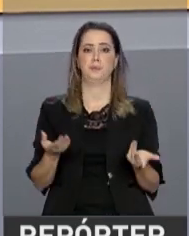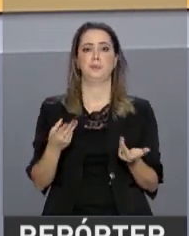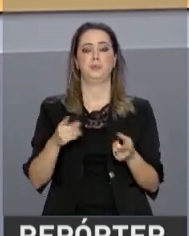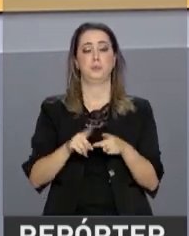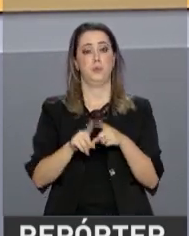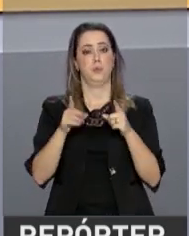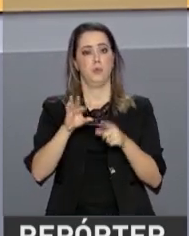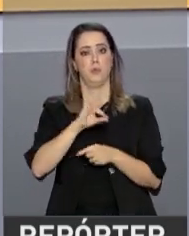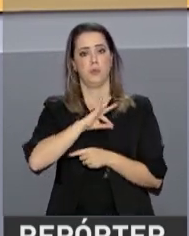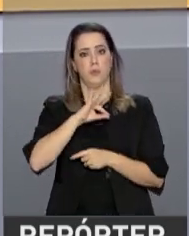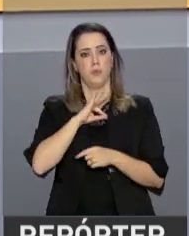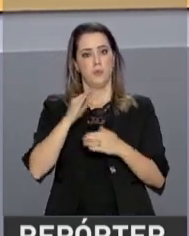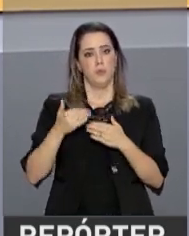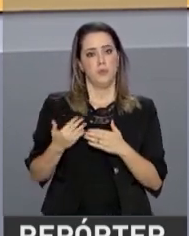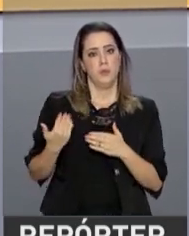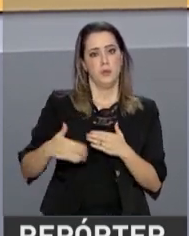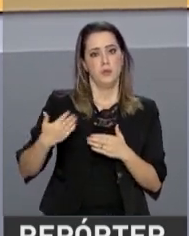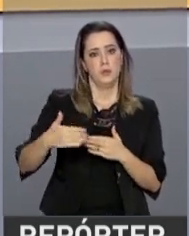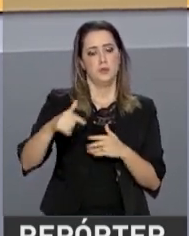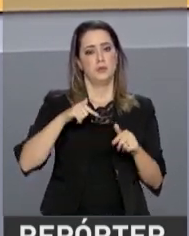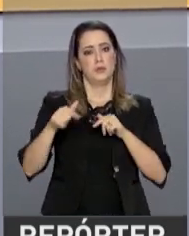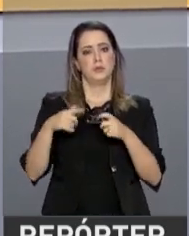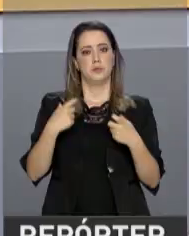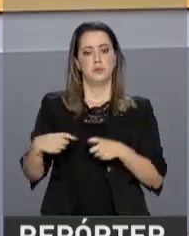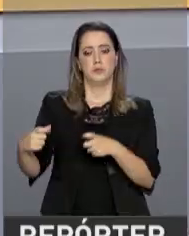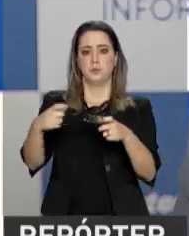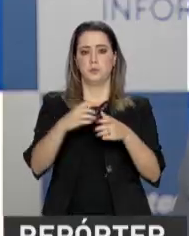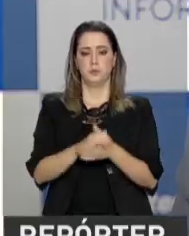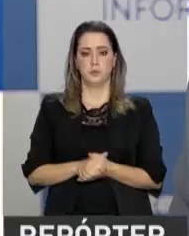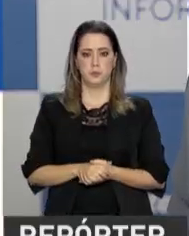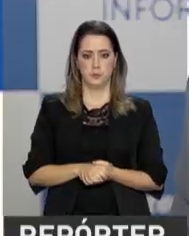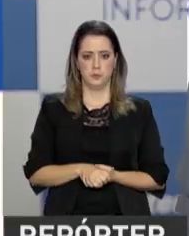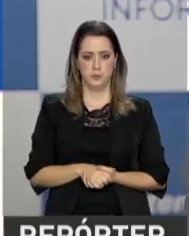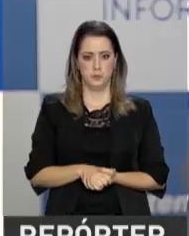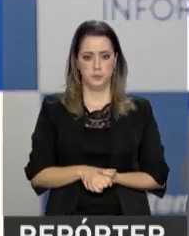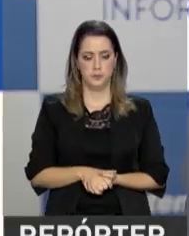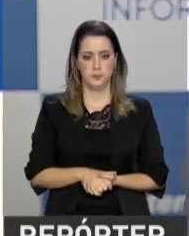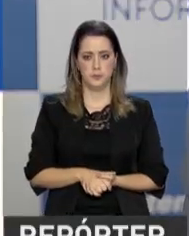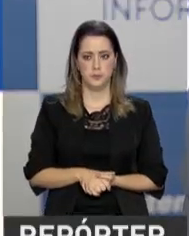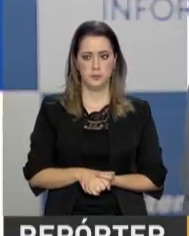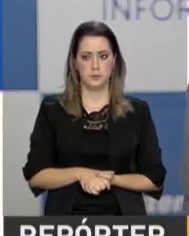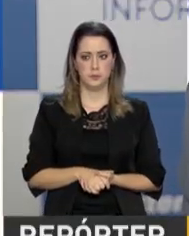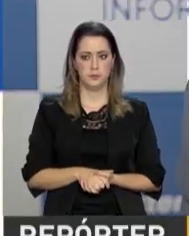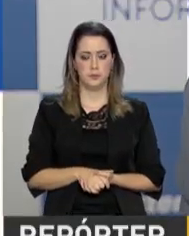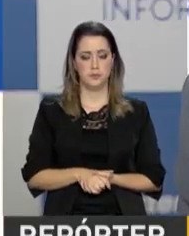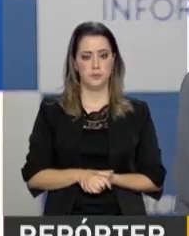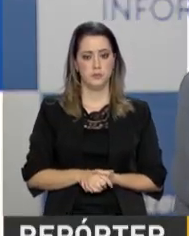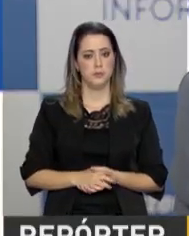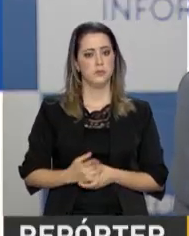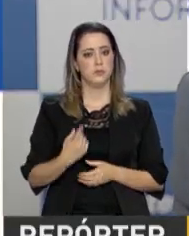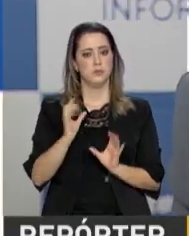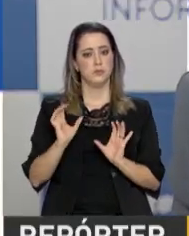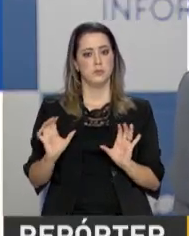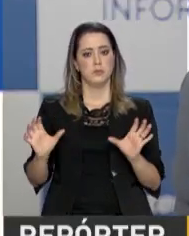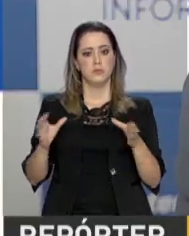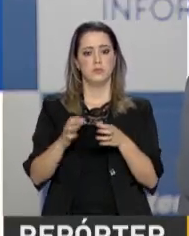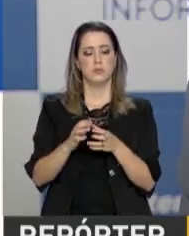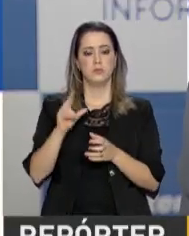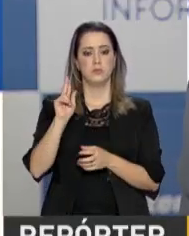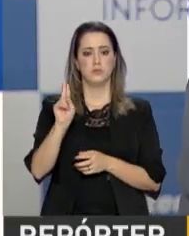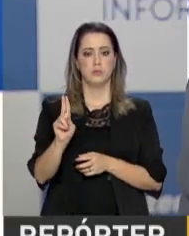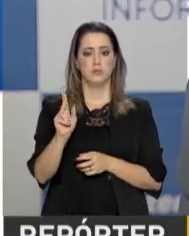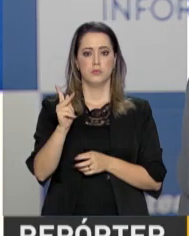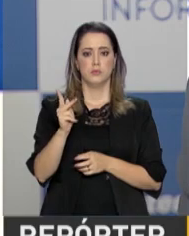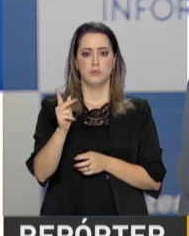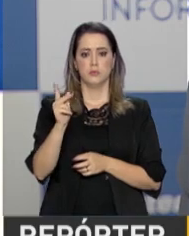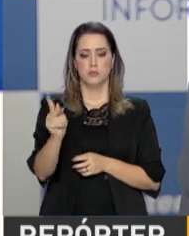que a polícia vai continuar atuando nesses locais uma parte dessas o beijo ela na verdade se